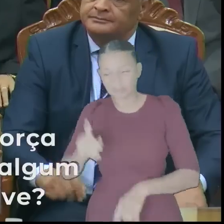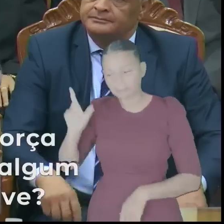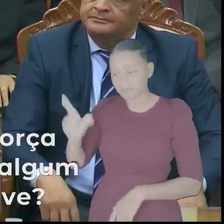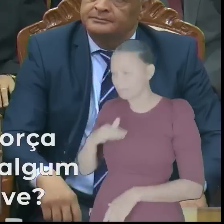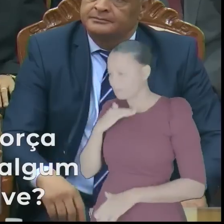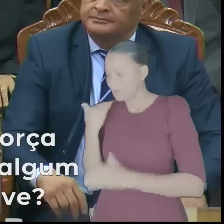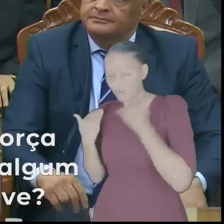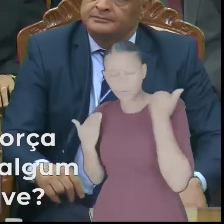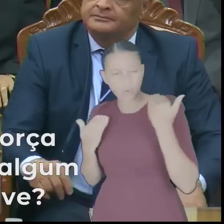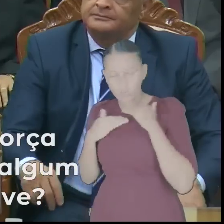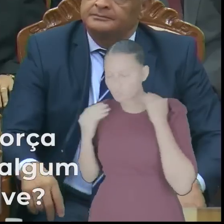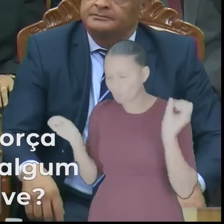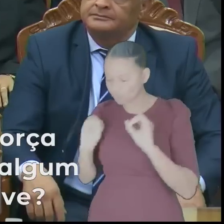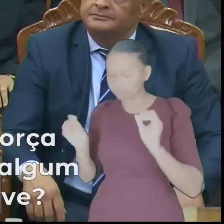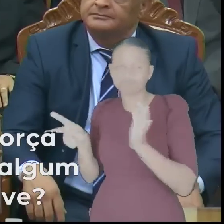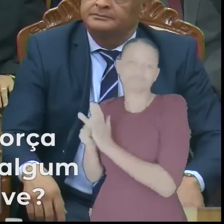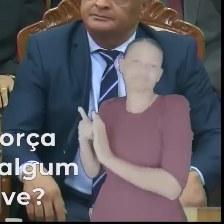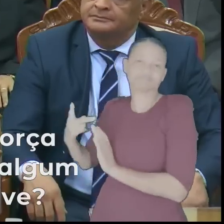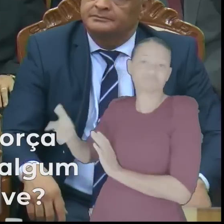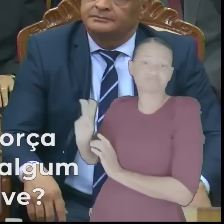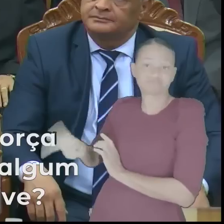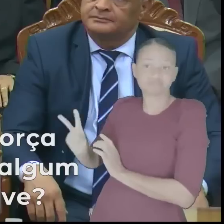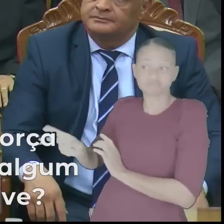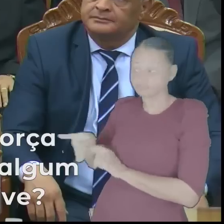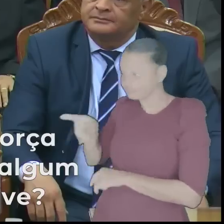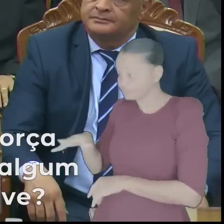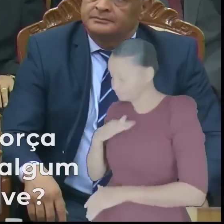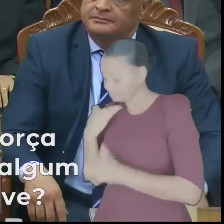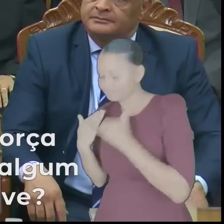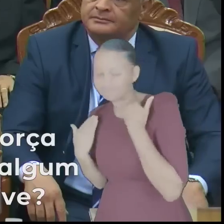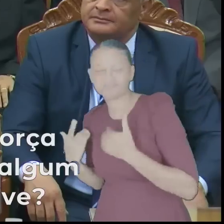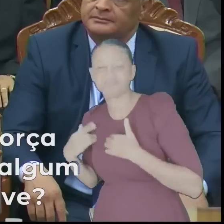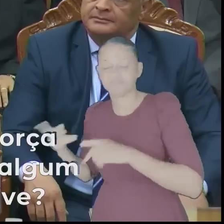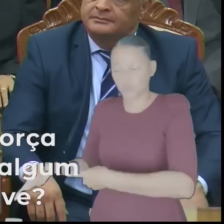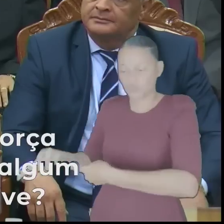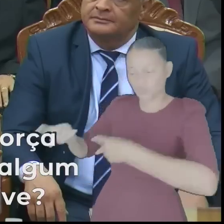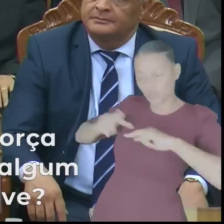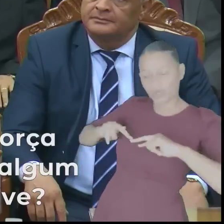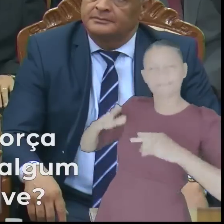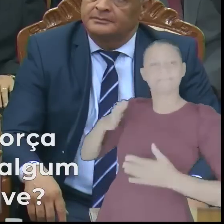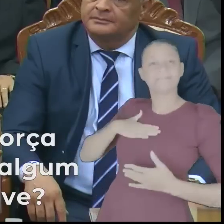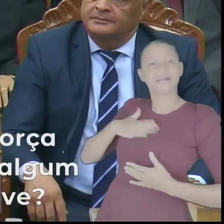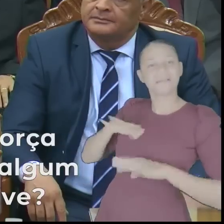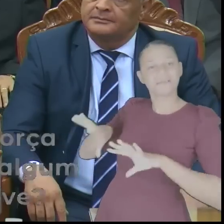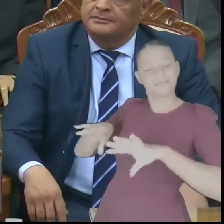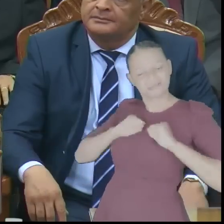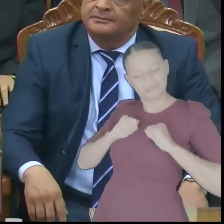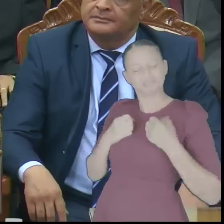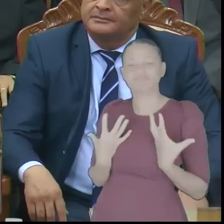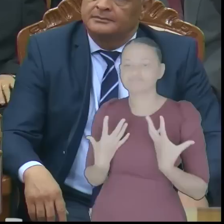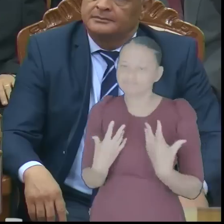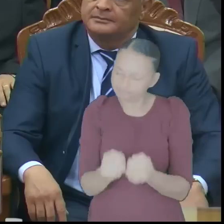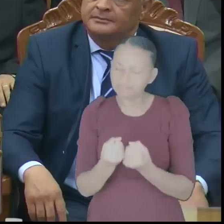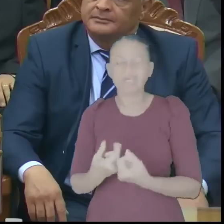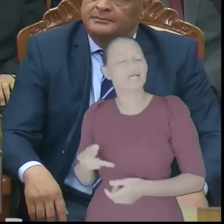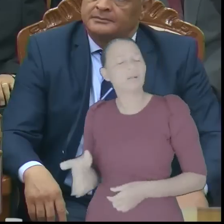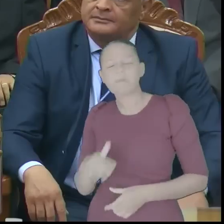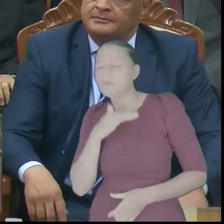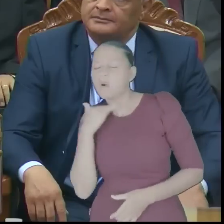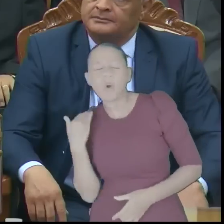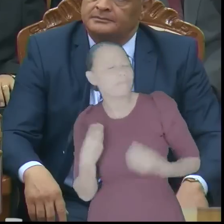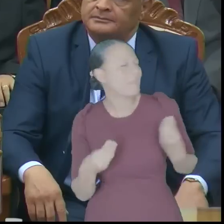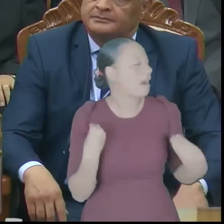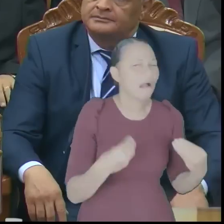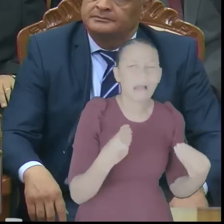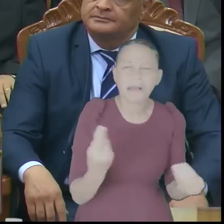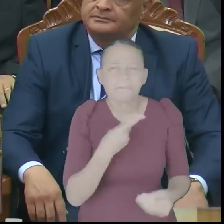que ele conquistou é dele. Mas a hora que o testador morrer, eu que sou herdeiro tomo posse. O testador morreu para quê, pastor? Para